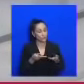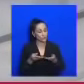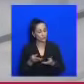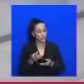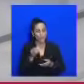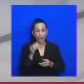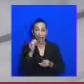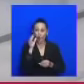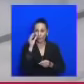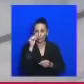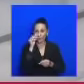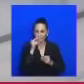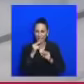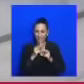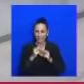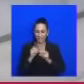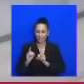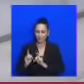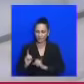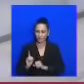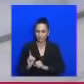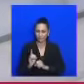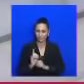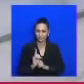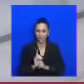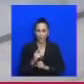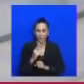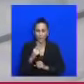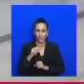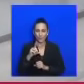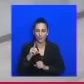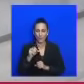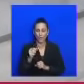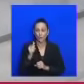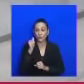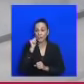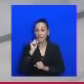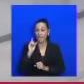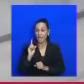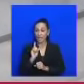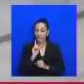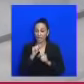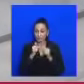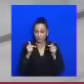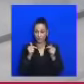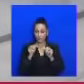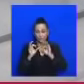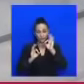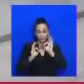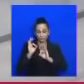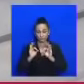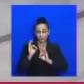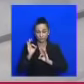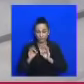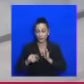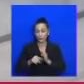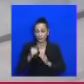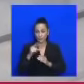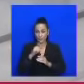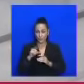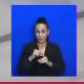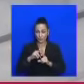colega da Caixa, Milena, nossa garota da sorte, vão realizar este procedimento, recolhendo as bolas sorteadas no primeiro sorteio da Dupla